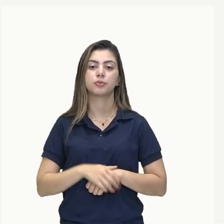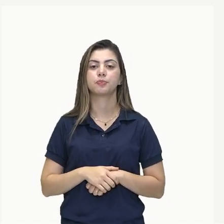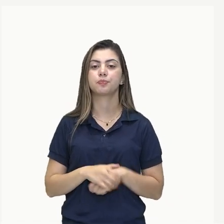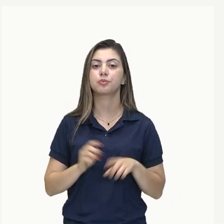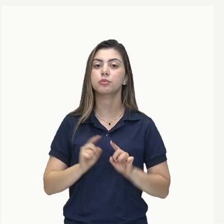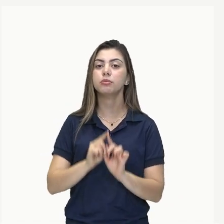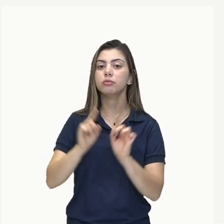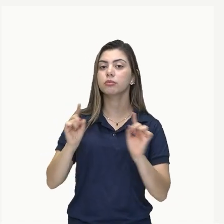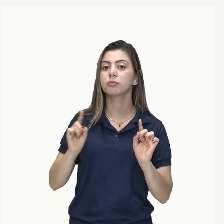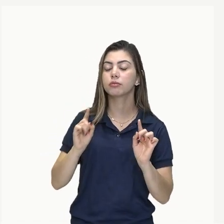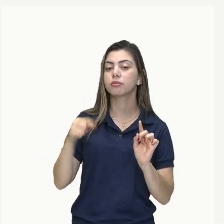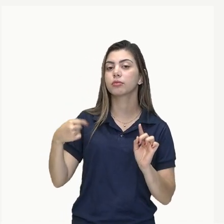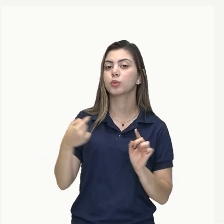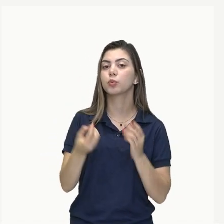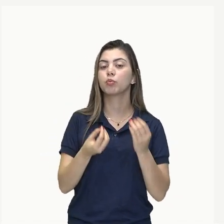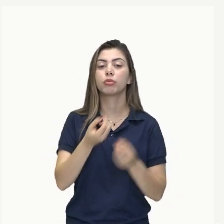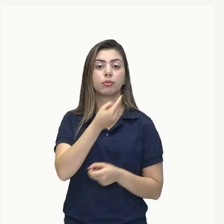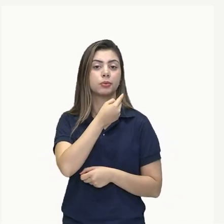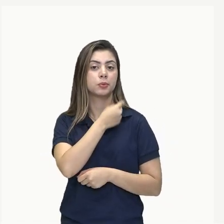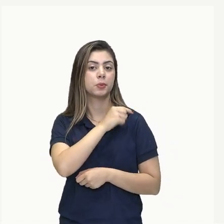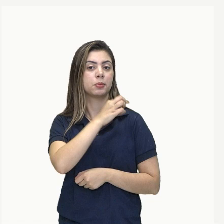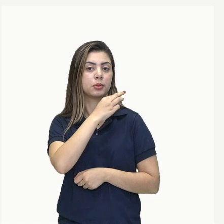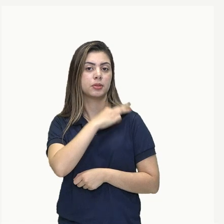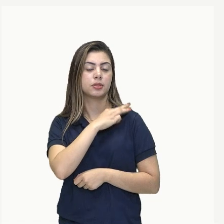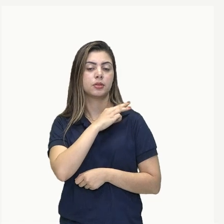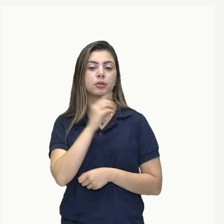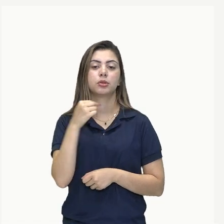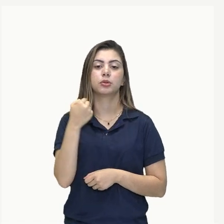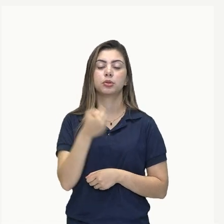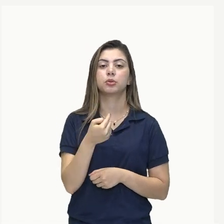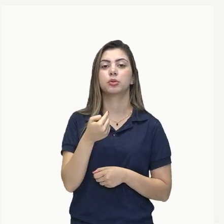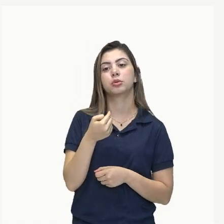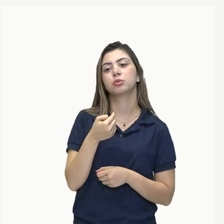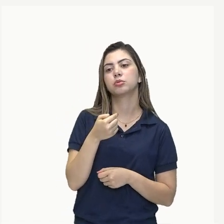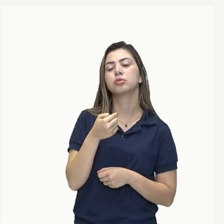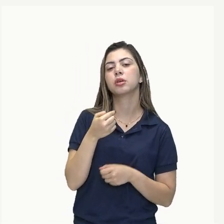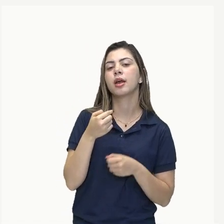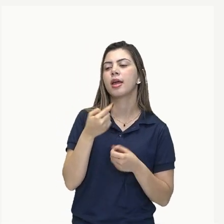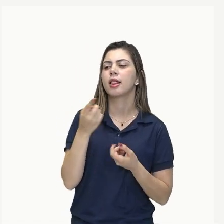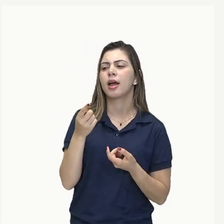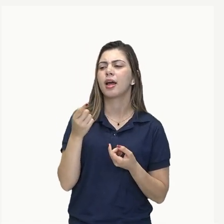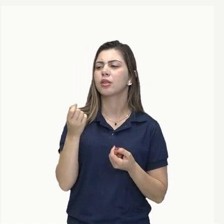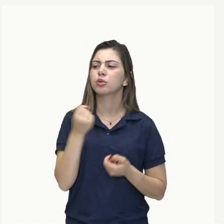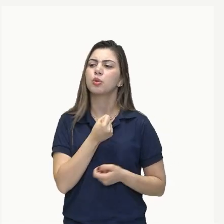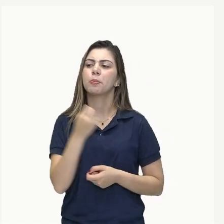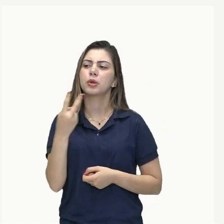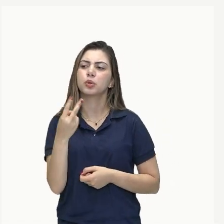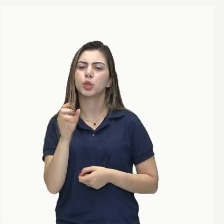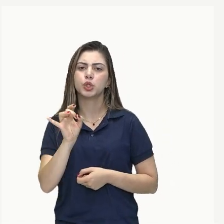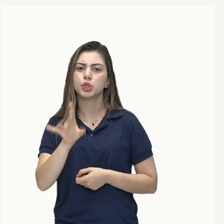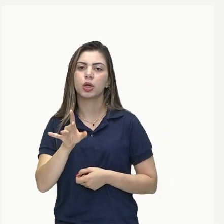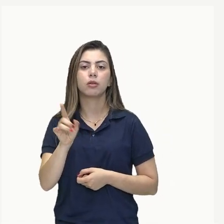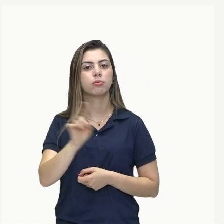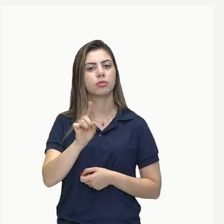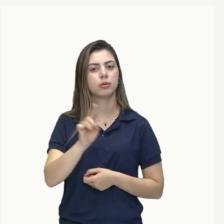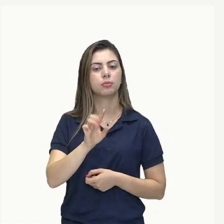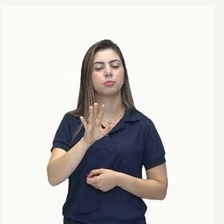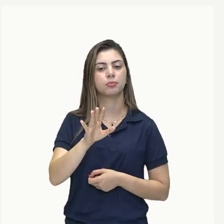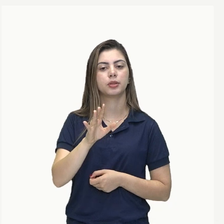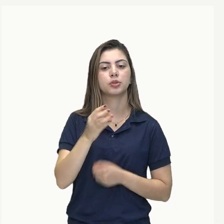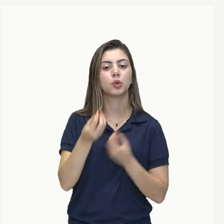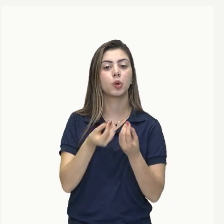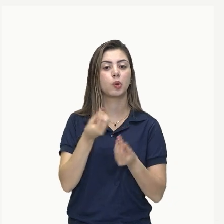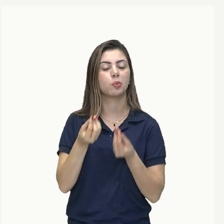já está no ensino médio, a gente diz que ele não é somente 2, mas sim que ele é